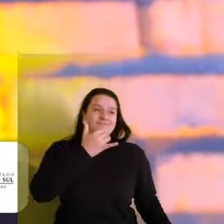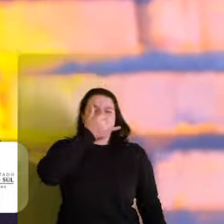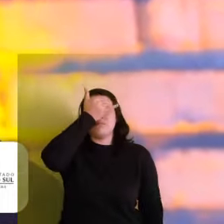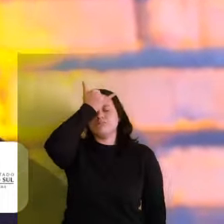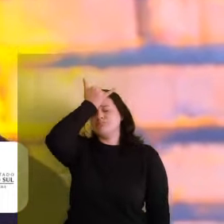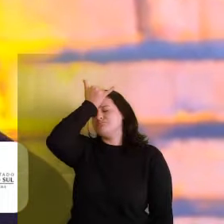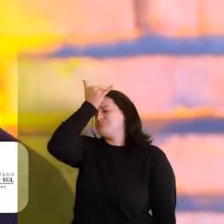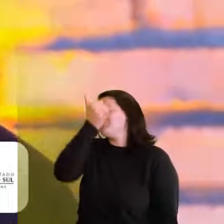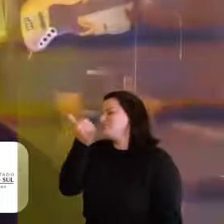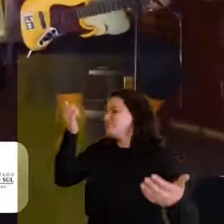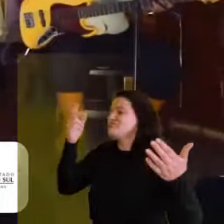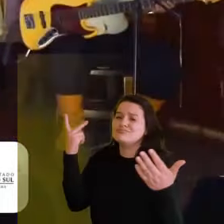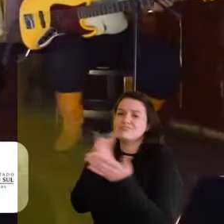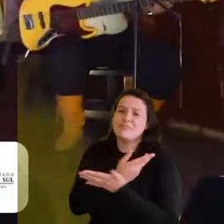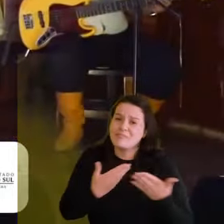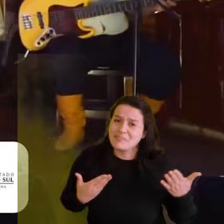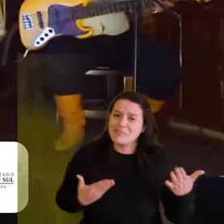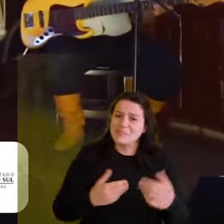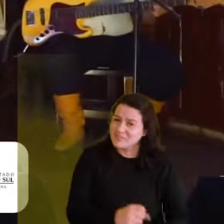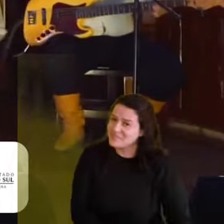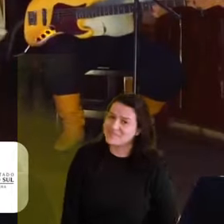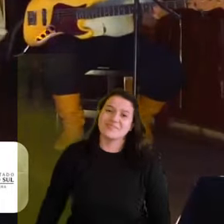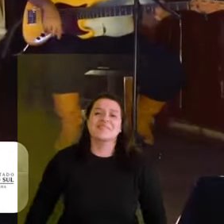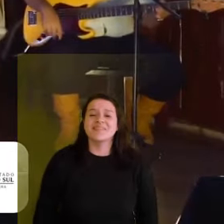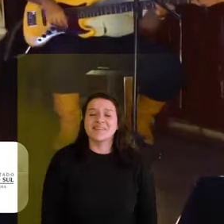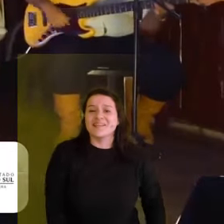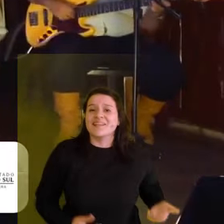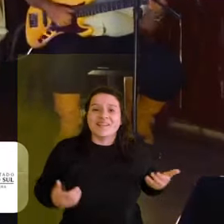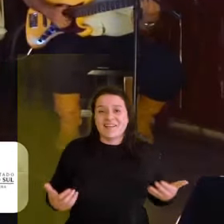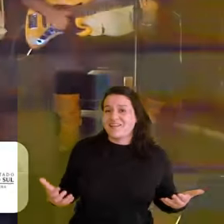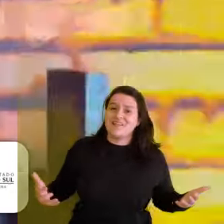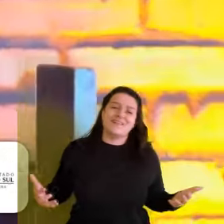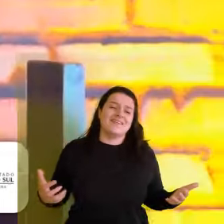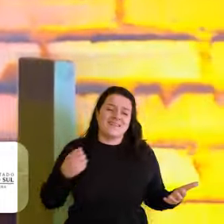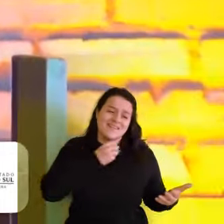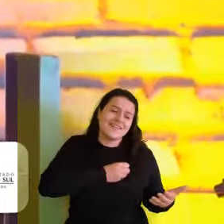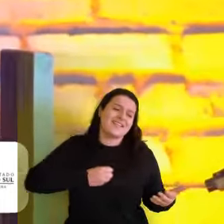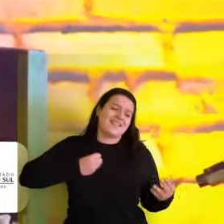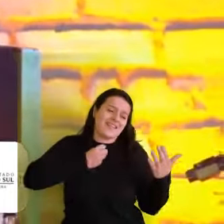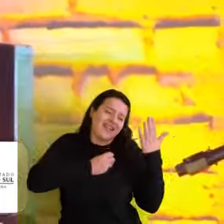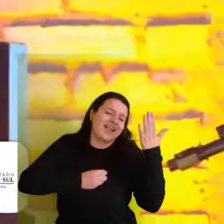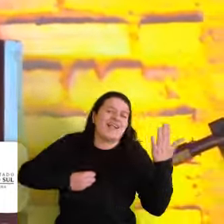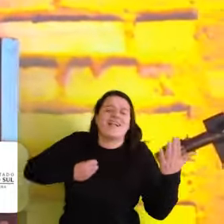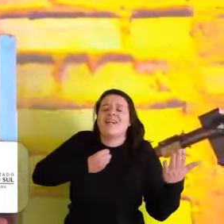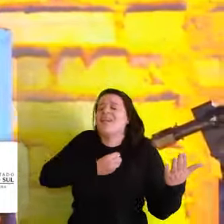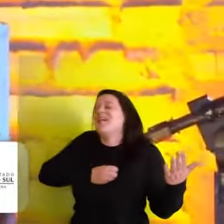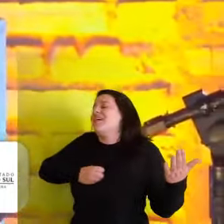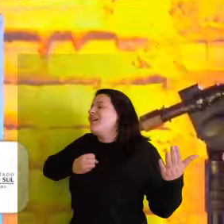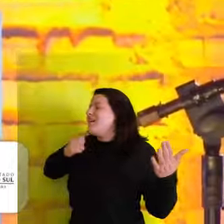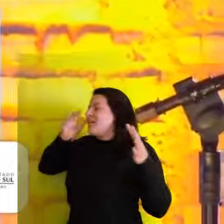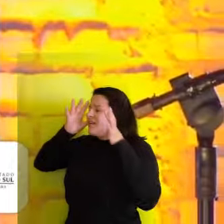erro meu, pode cantar em casa assim. Que saudade dela, que na estância teu cavalo